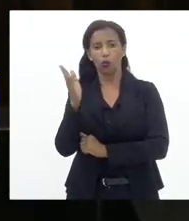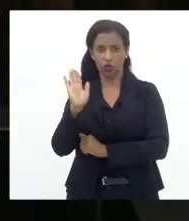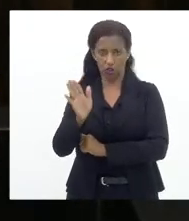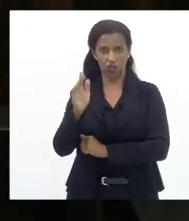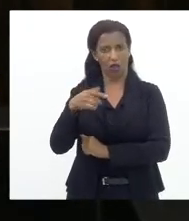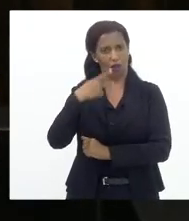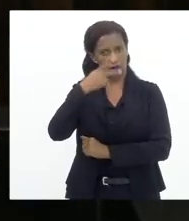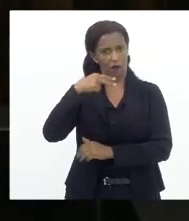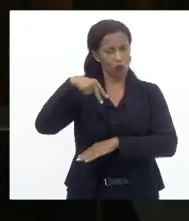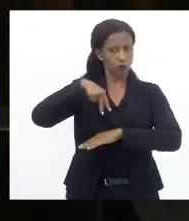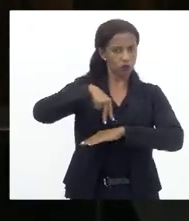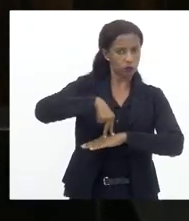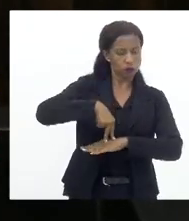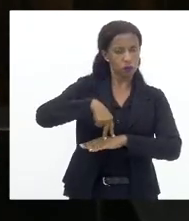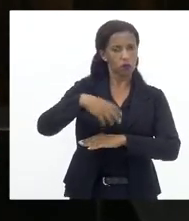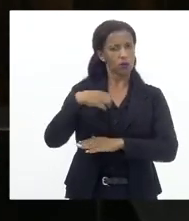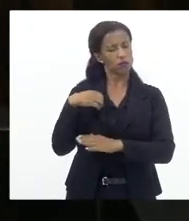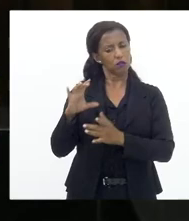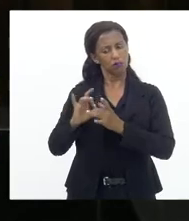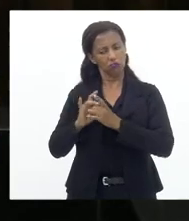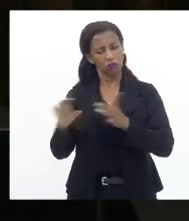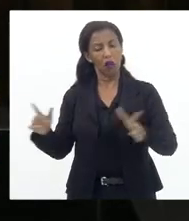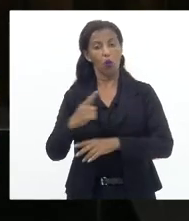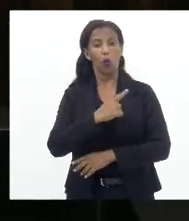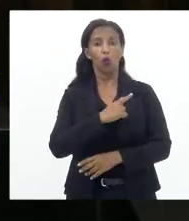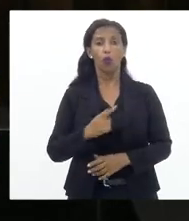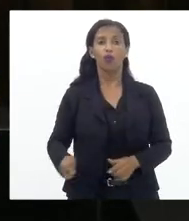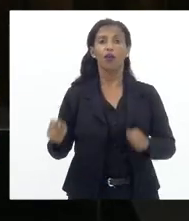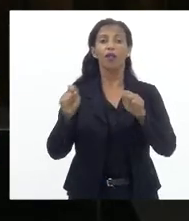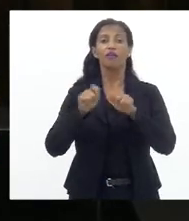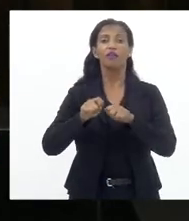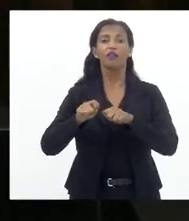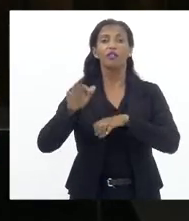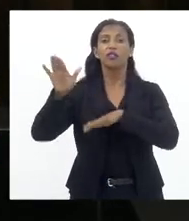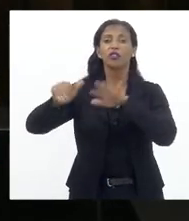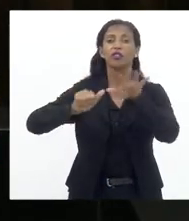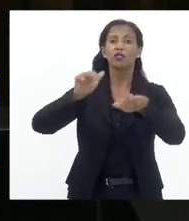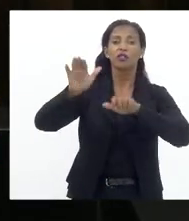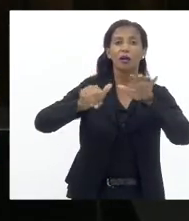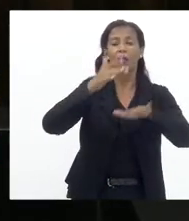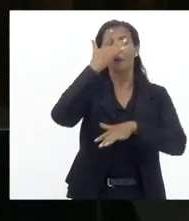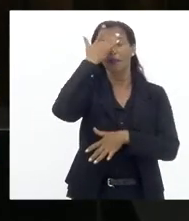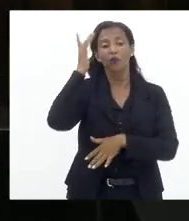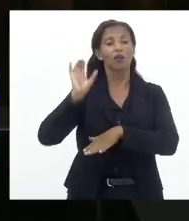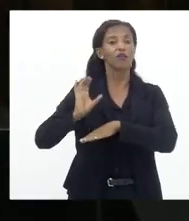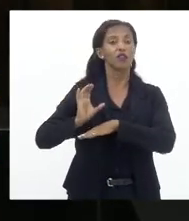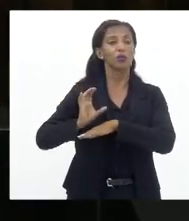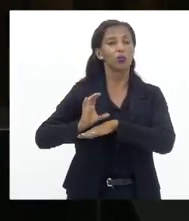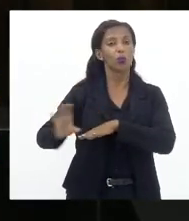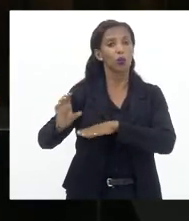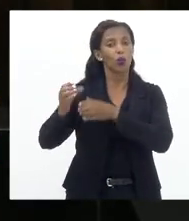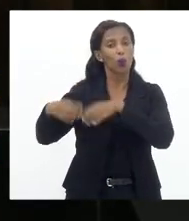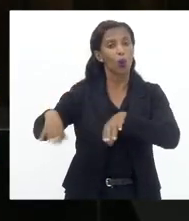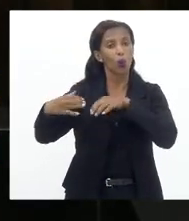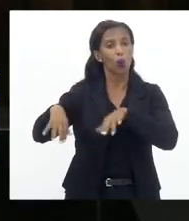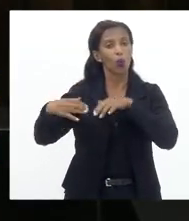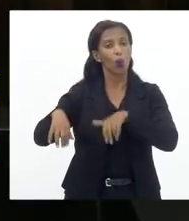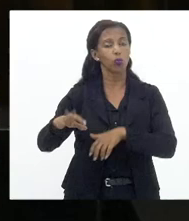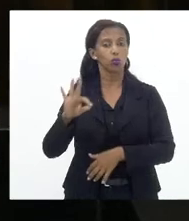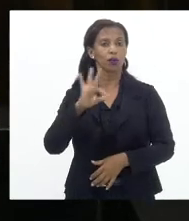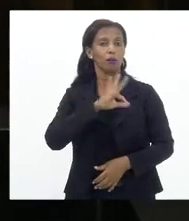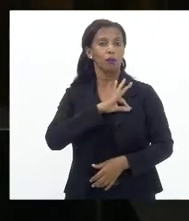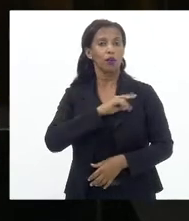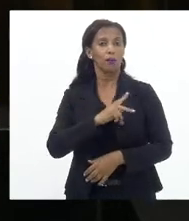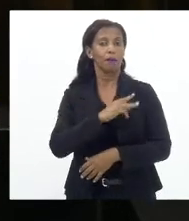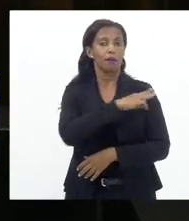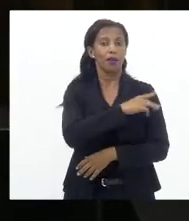nessa Tribuna no sentido de autorizar o governo do estado a fazer a convocação para aqueles que fizeram o concurso cfsd da